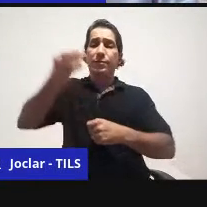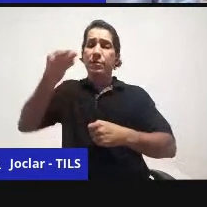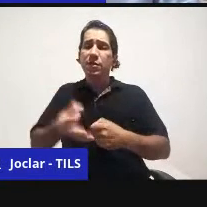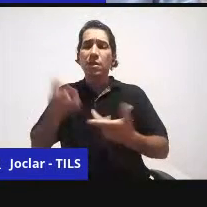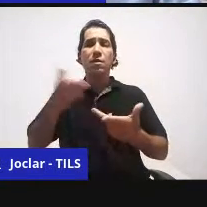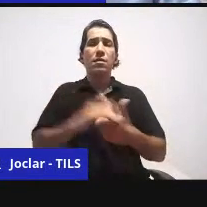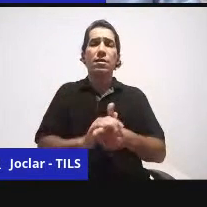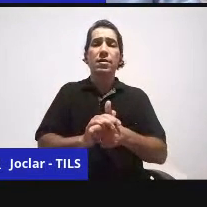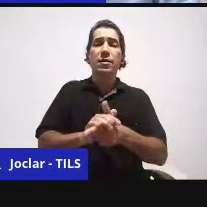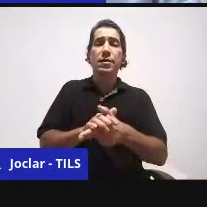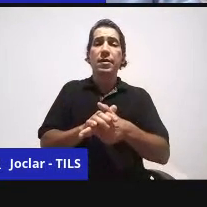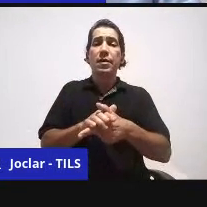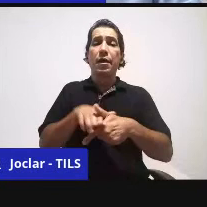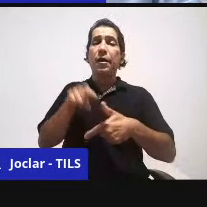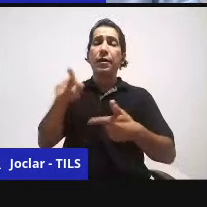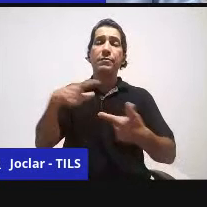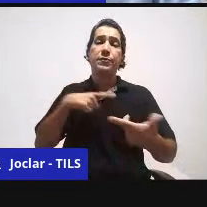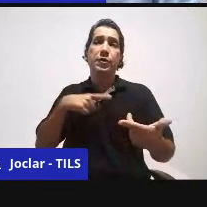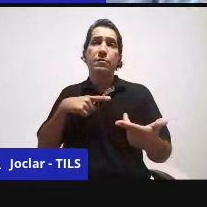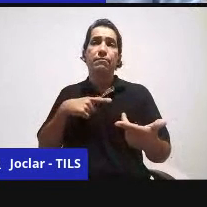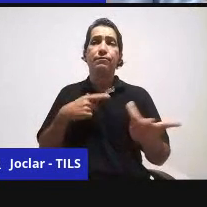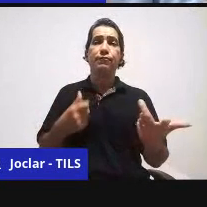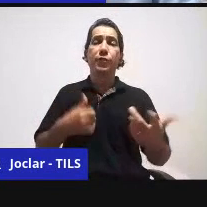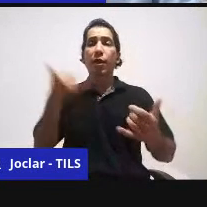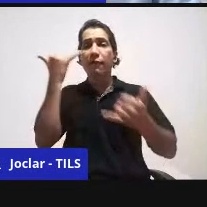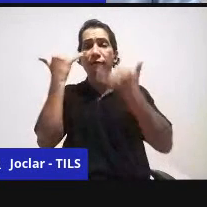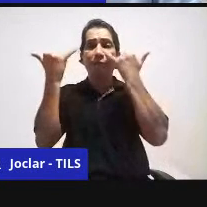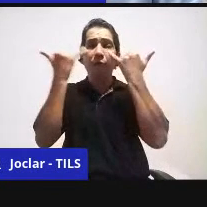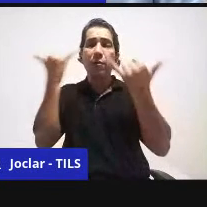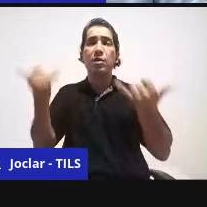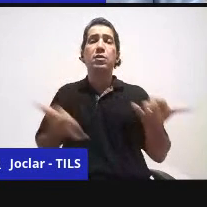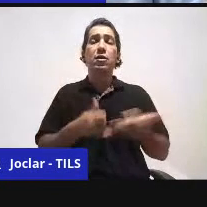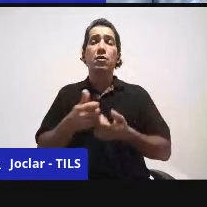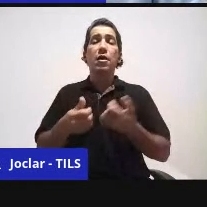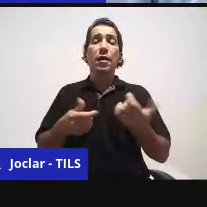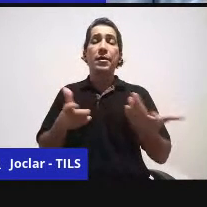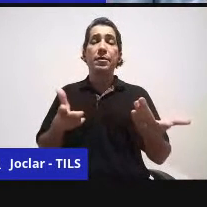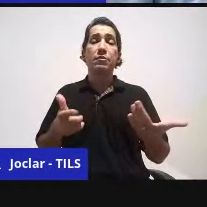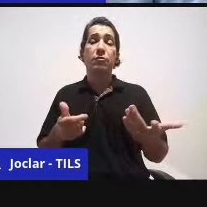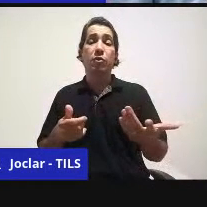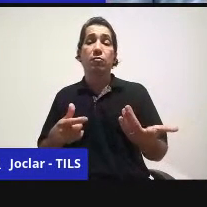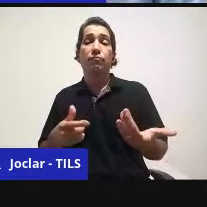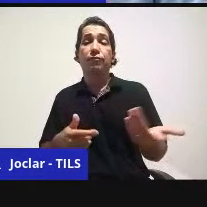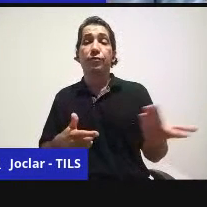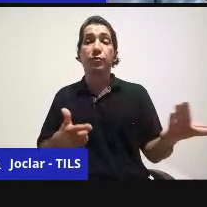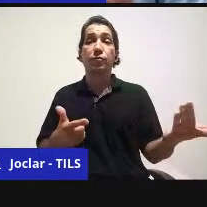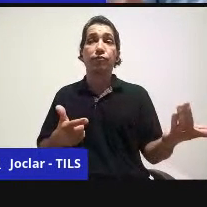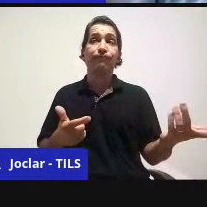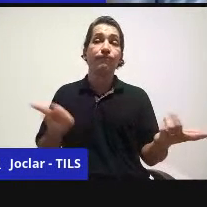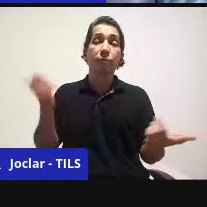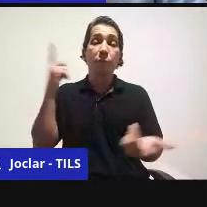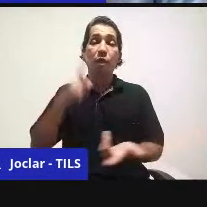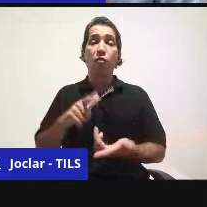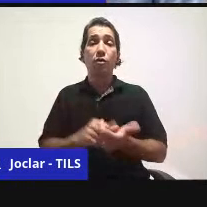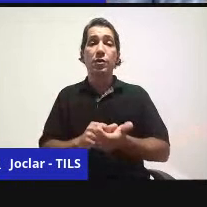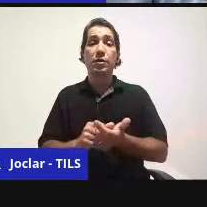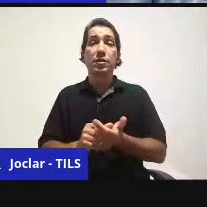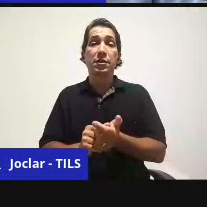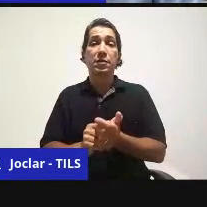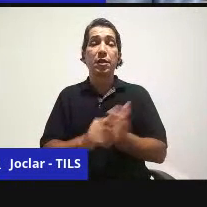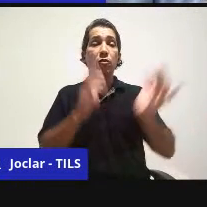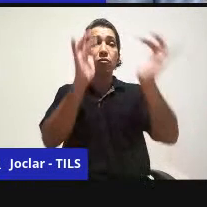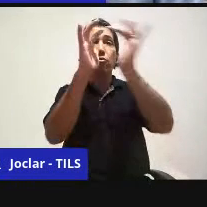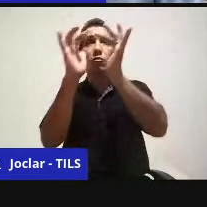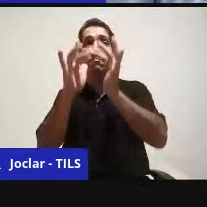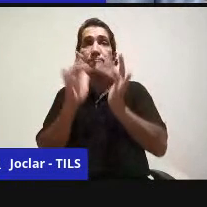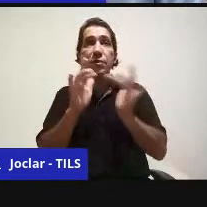dados da colheitadeira, por exemplo, com dados da atmosféricos ou de previsão